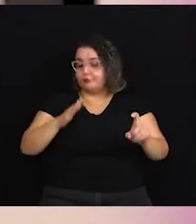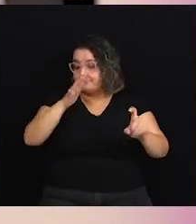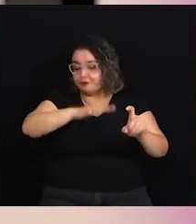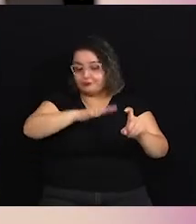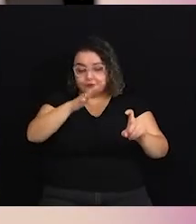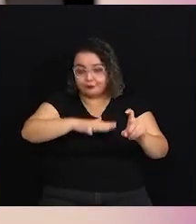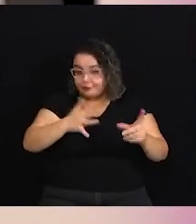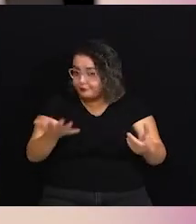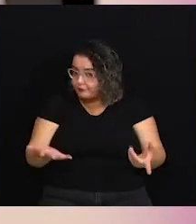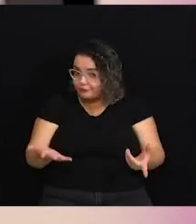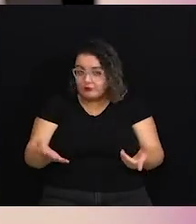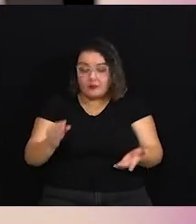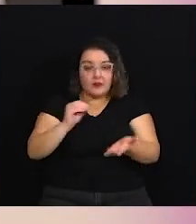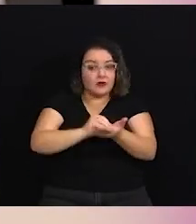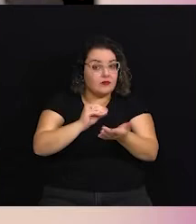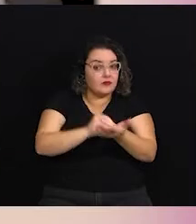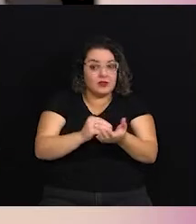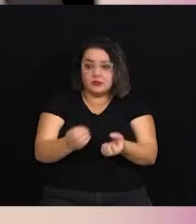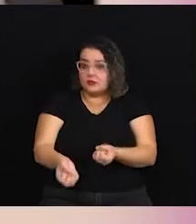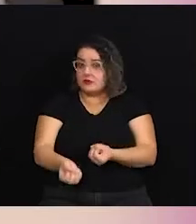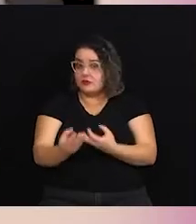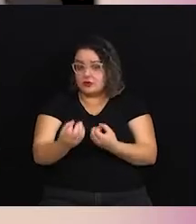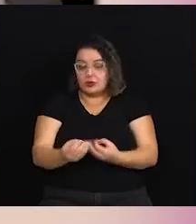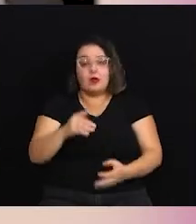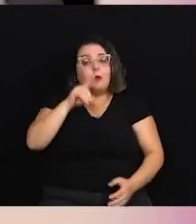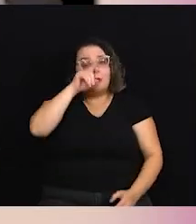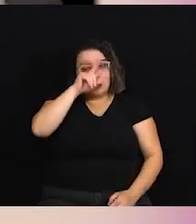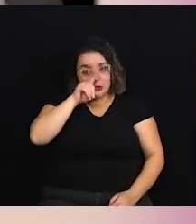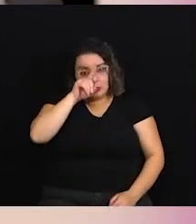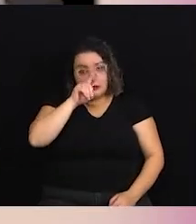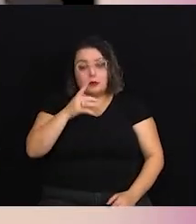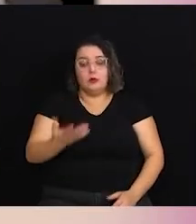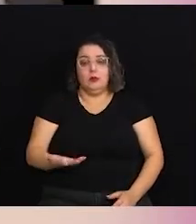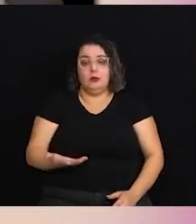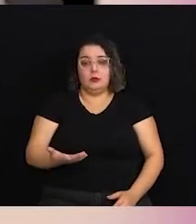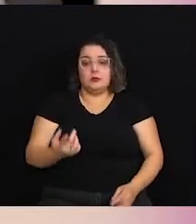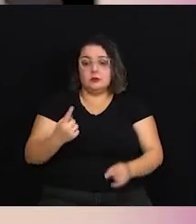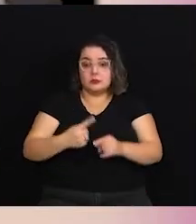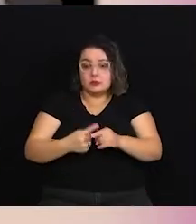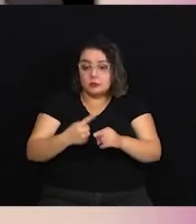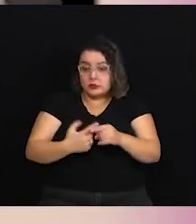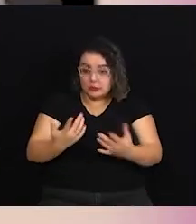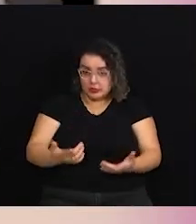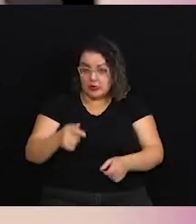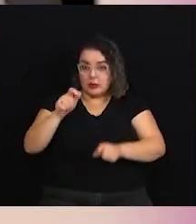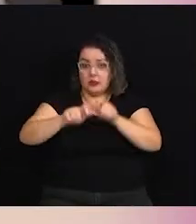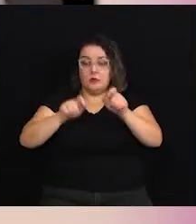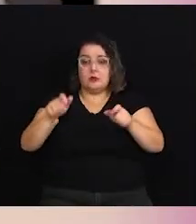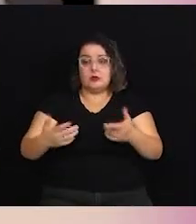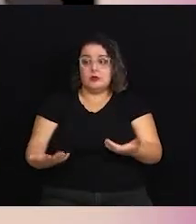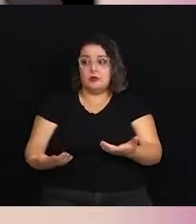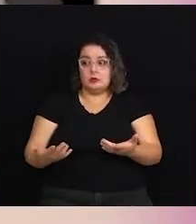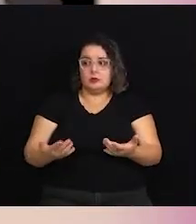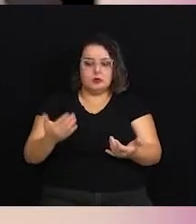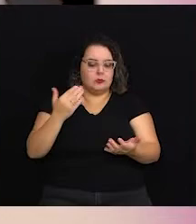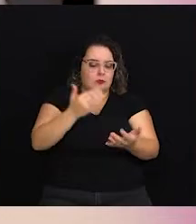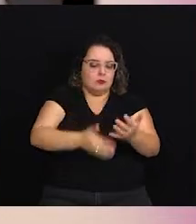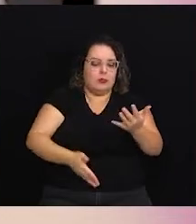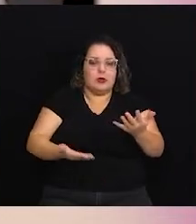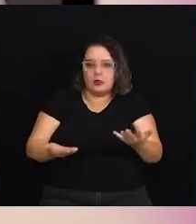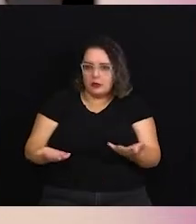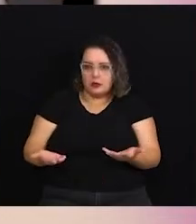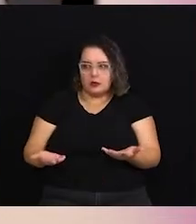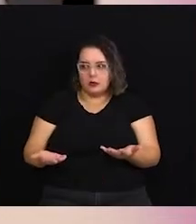é uma irmã desinformação perigosa é perigosa porque a pessoa que foi lá e curtir pode perder o